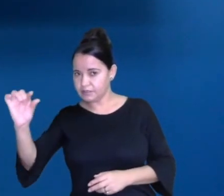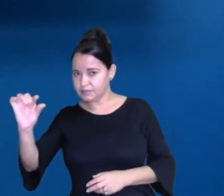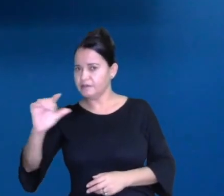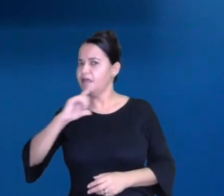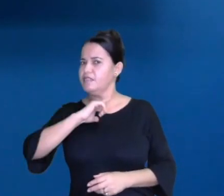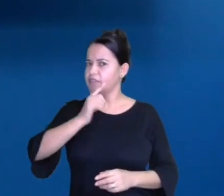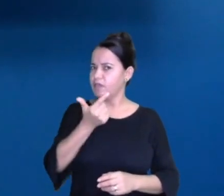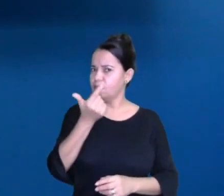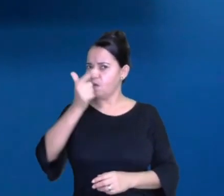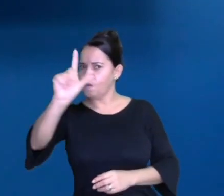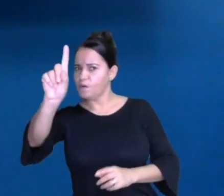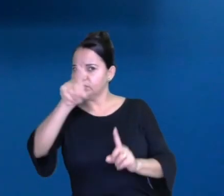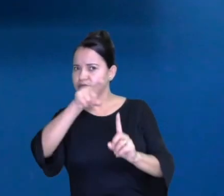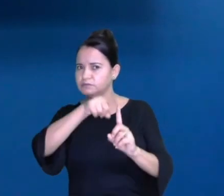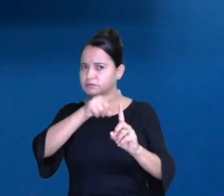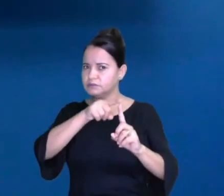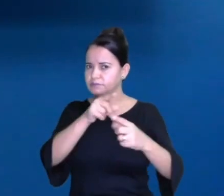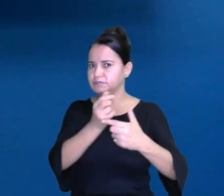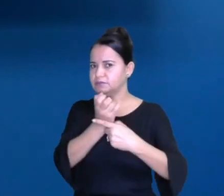que vai dar o mesmo